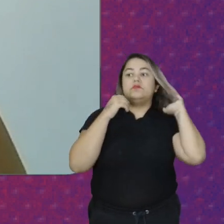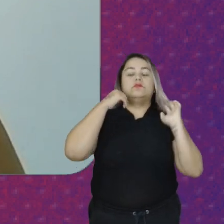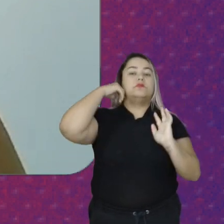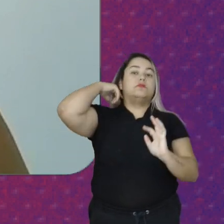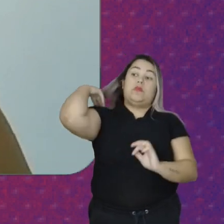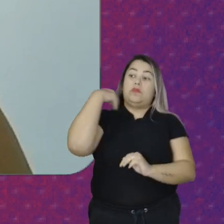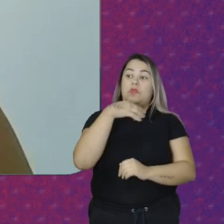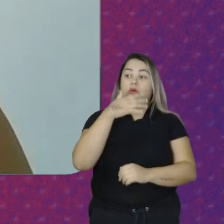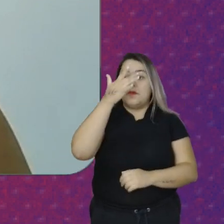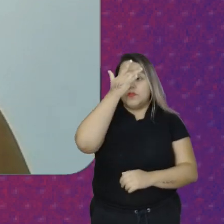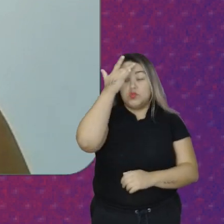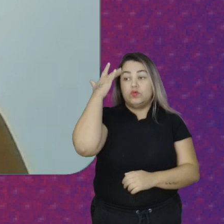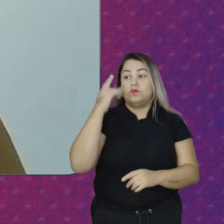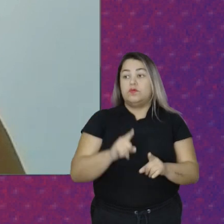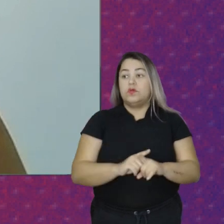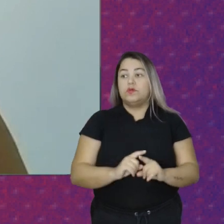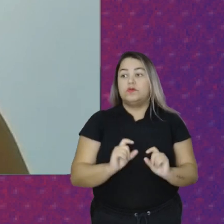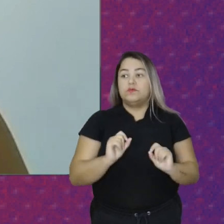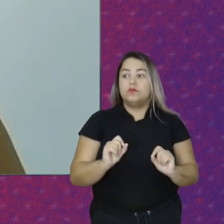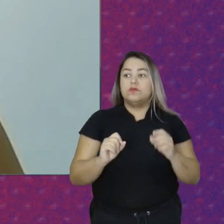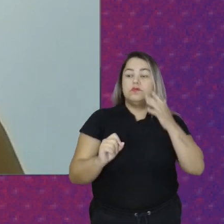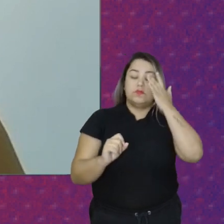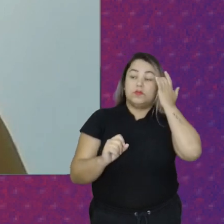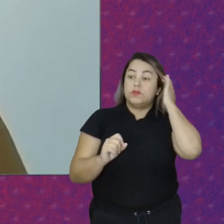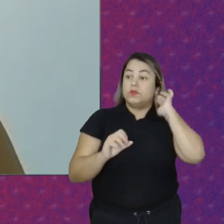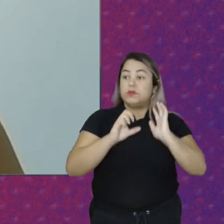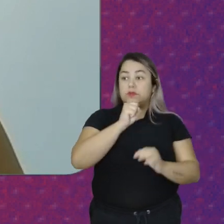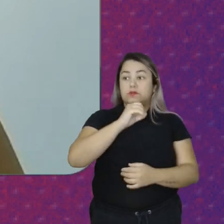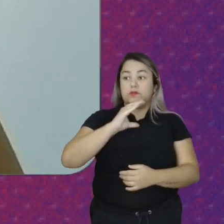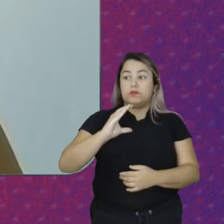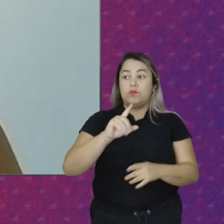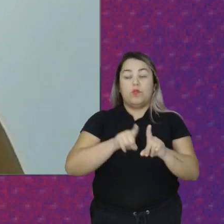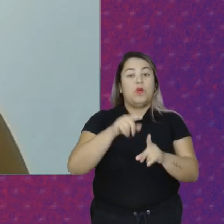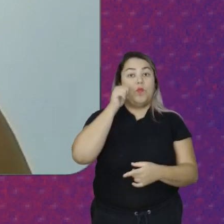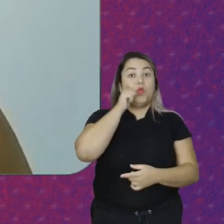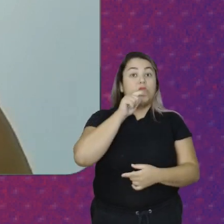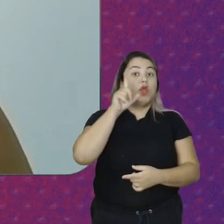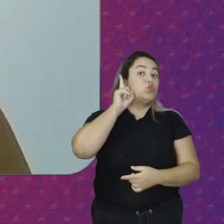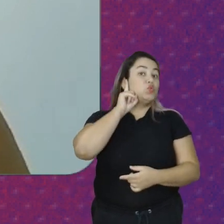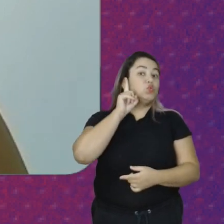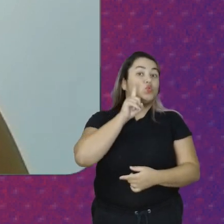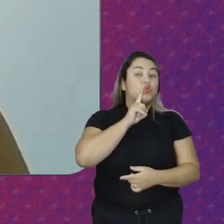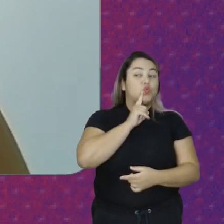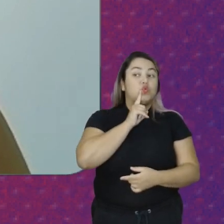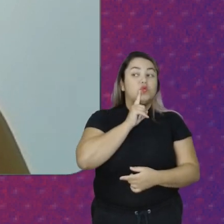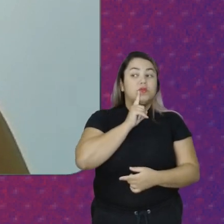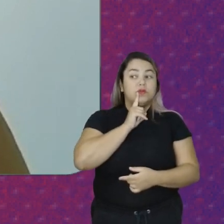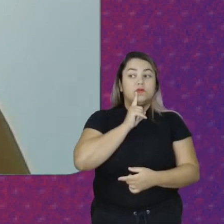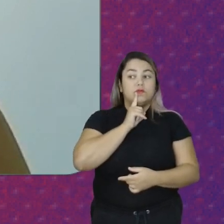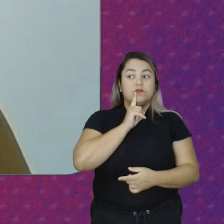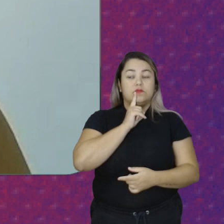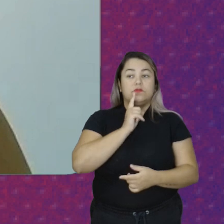a pessoa que foi resgatada recentemente em Santa Catarina, que é uma mulher surda e que foi